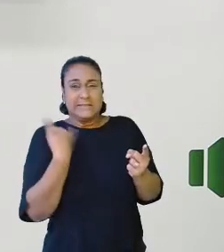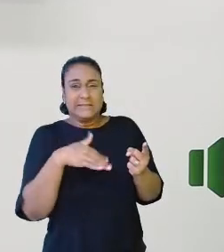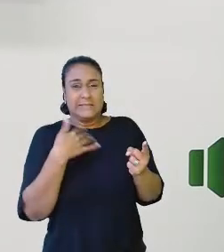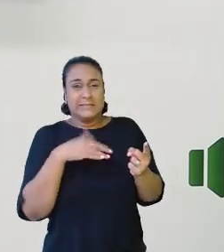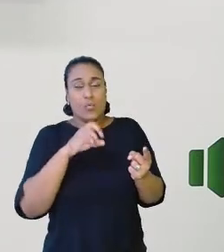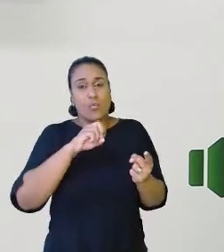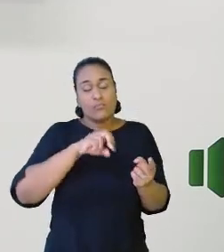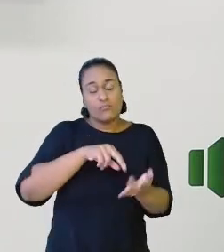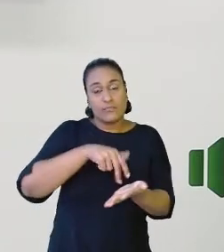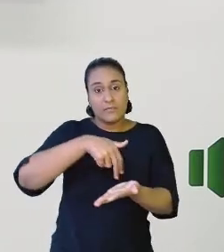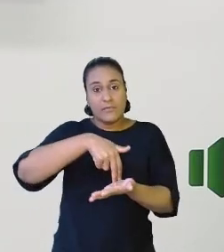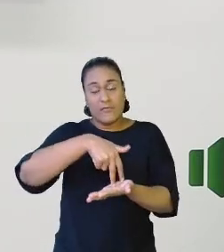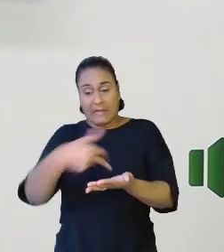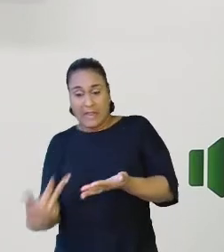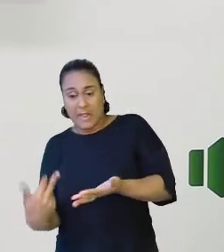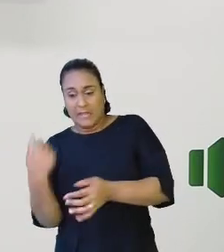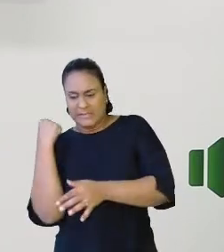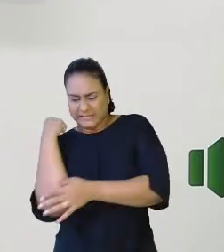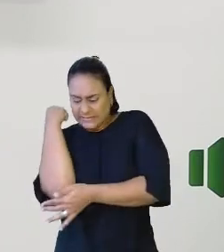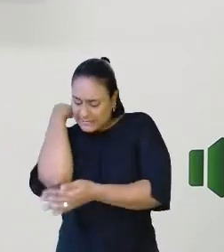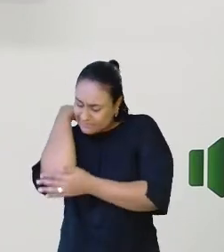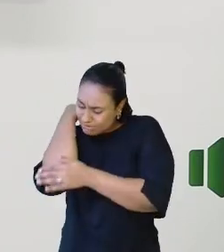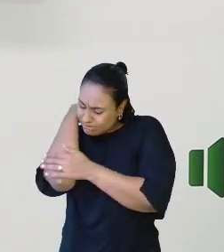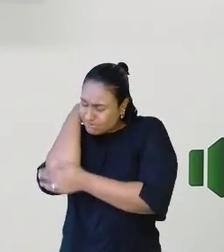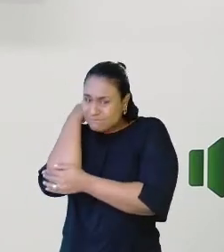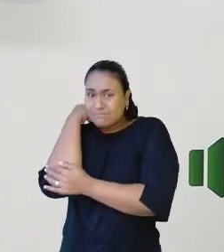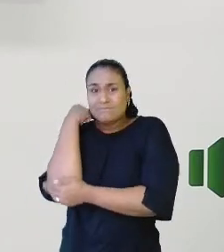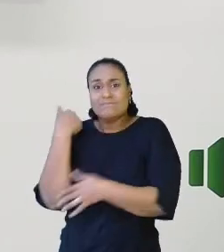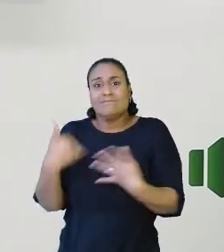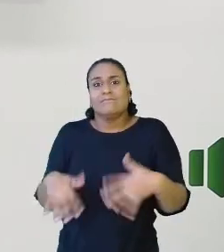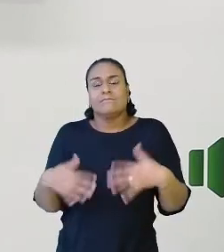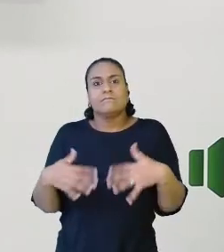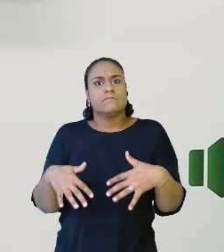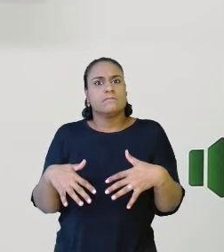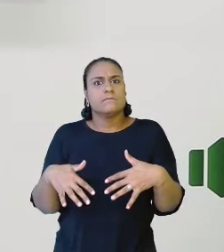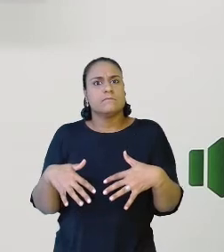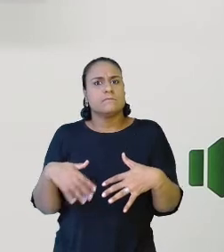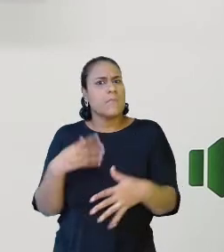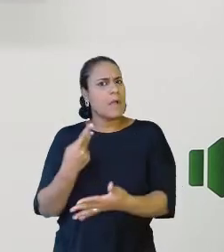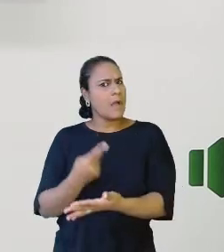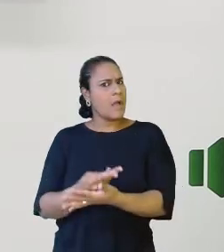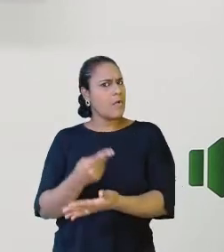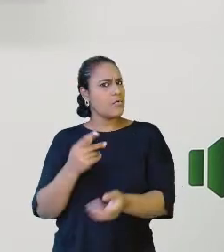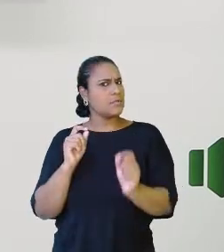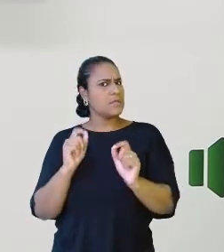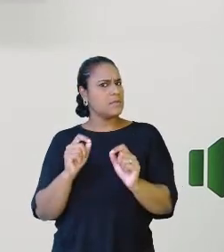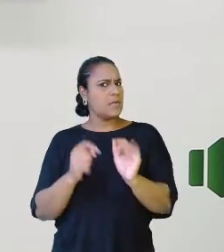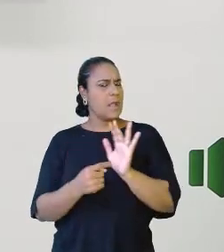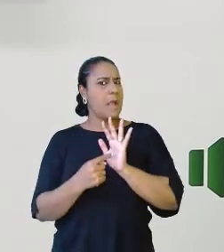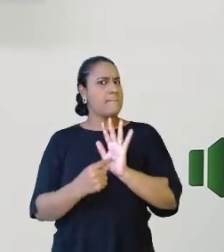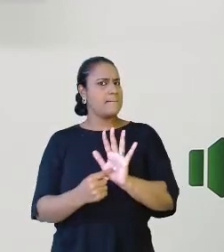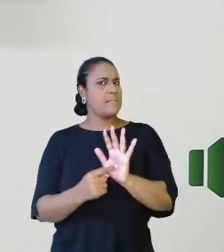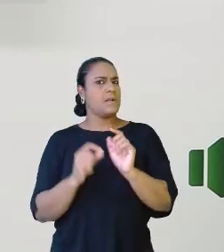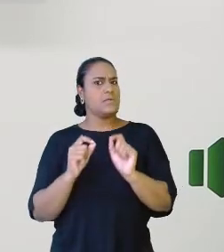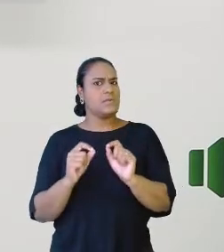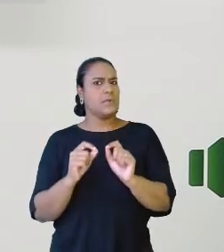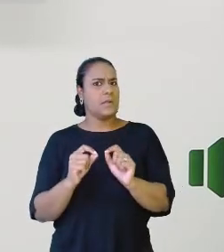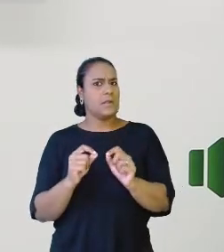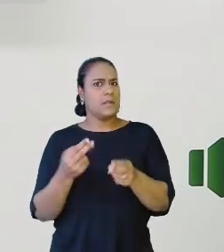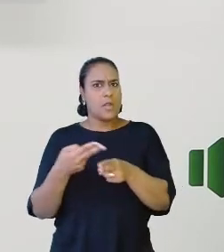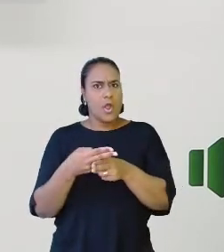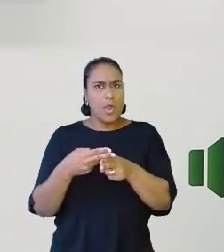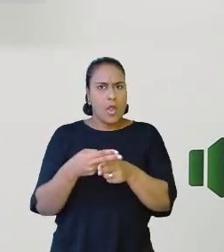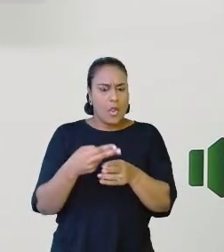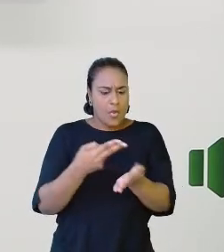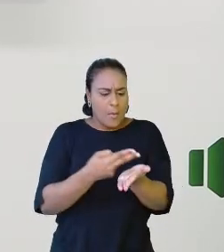o joelho, o cotovelo, o que é que aparece quando a gente corta? Quando a gente corta a mão, quando